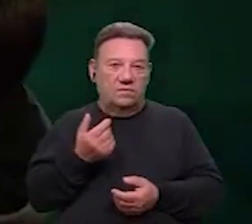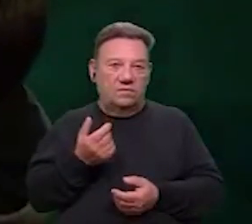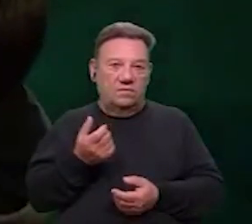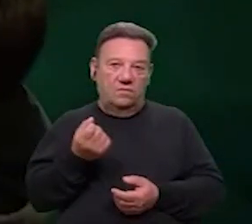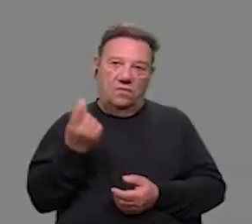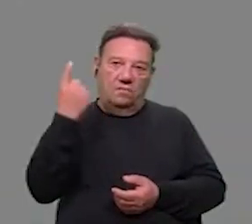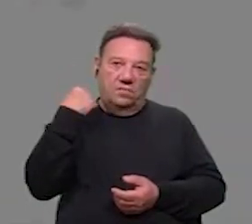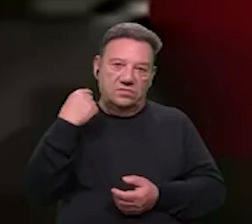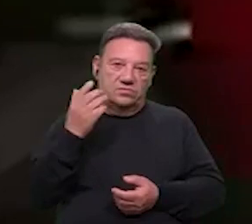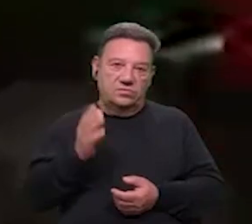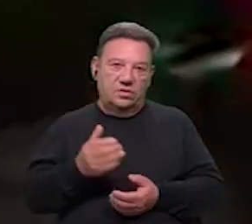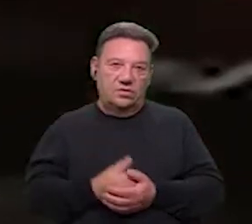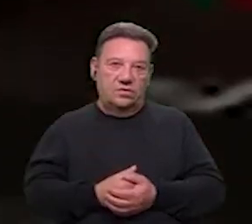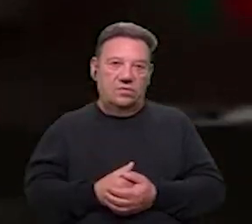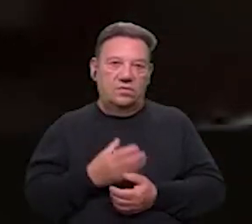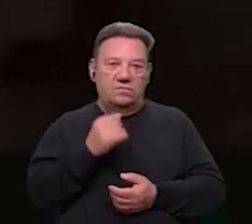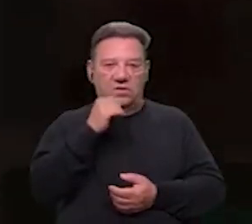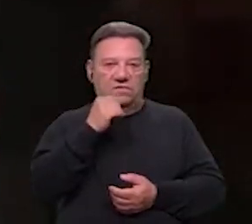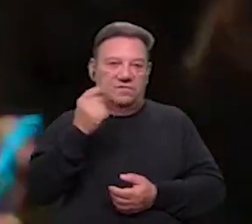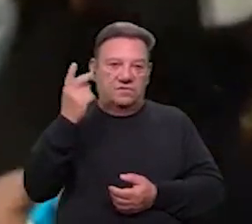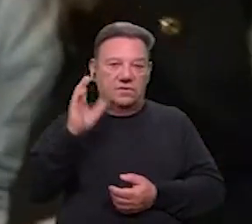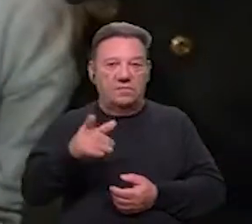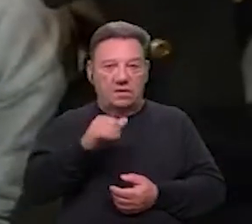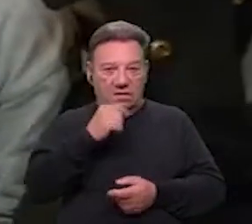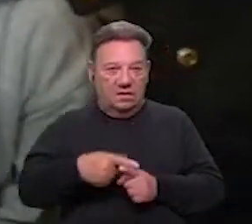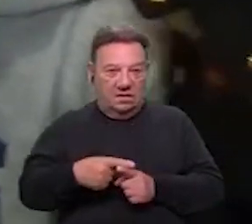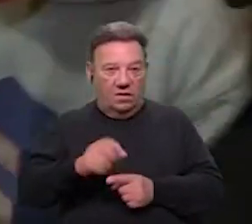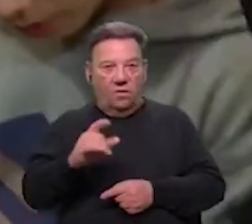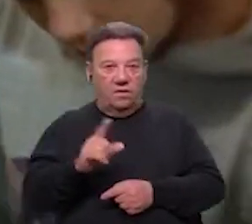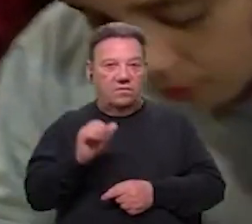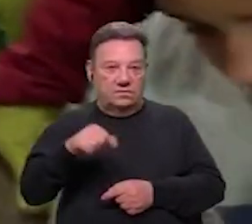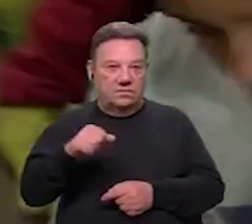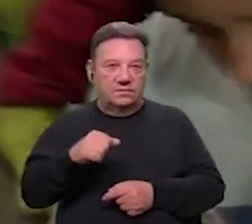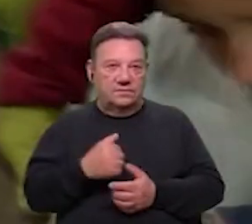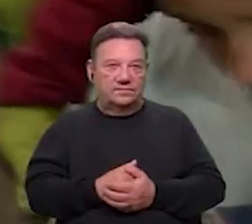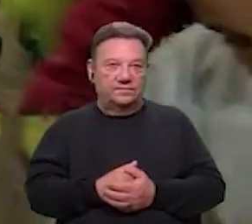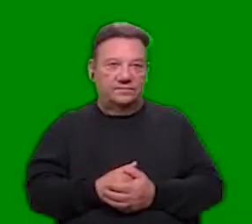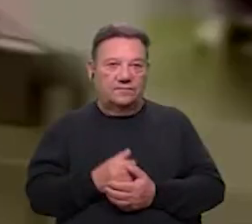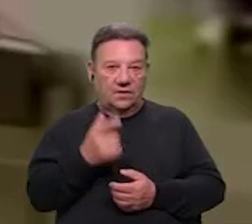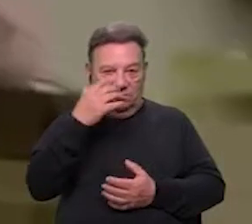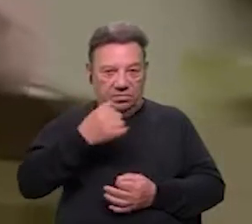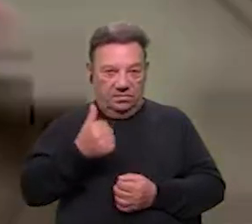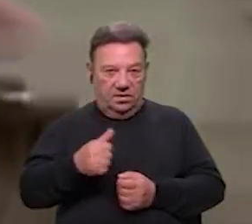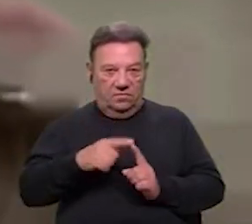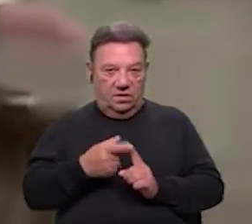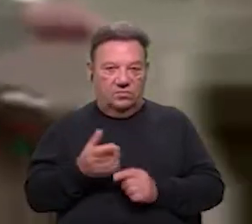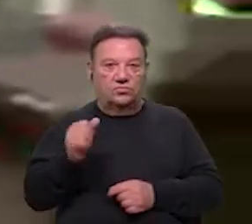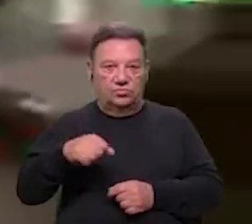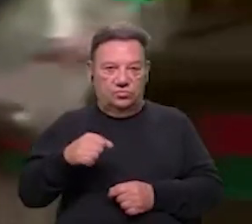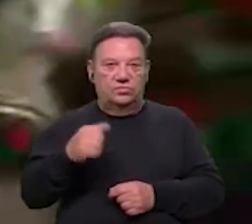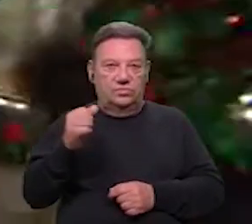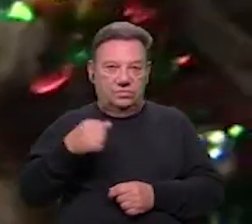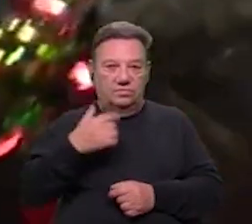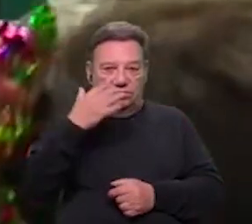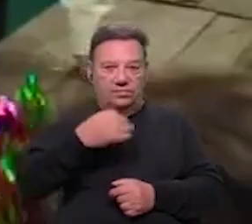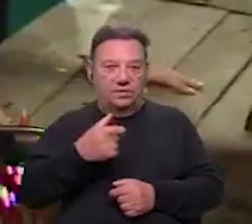ano passado, muitas vezes. Mas estão ansiosos ou não? Sim. E portaram-se bem este ano?